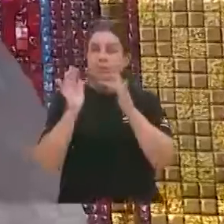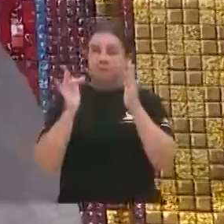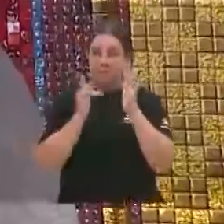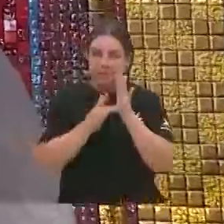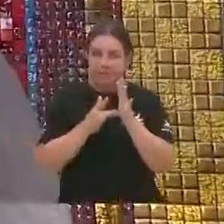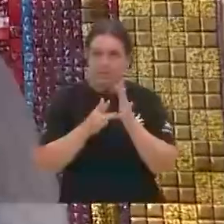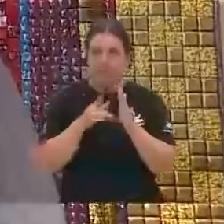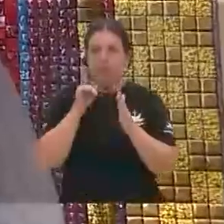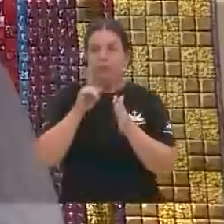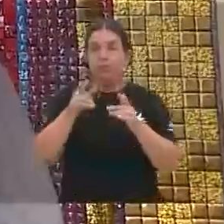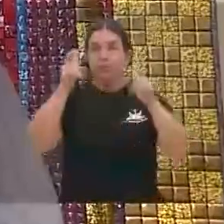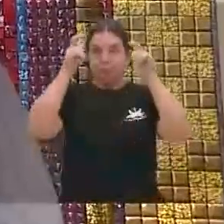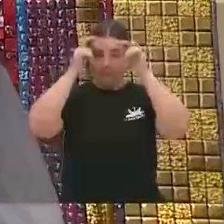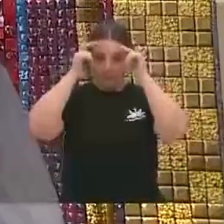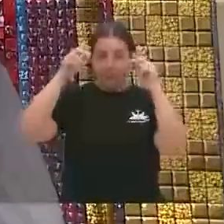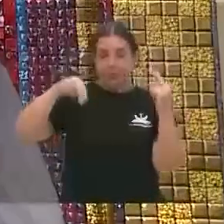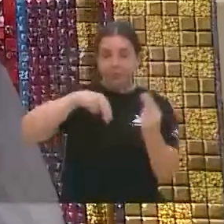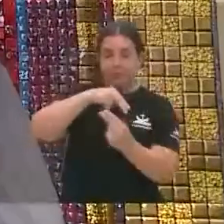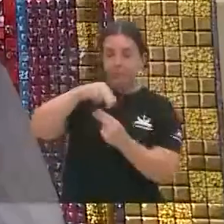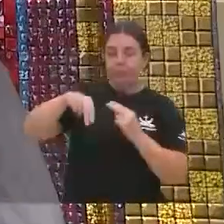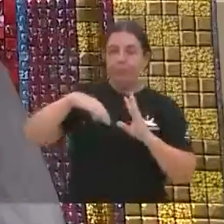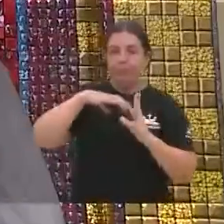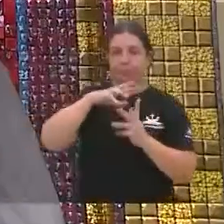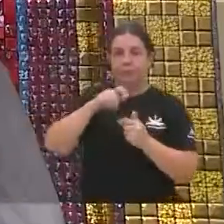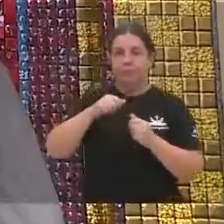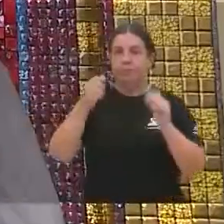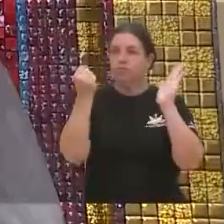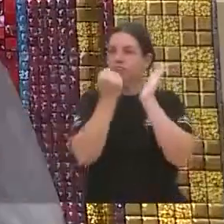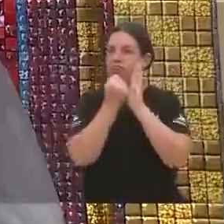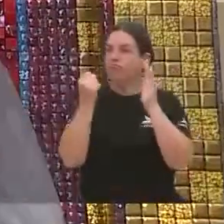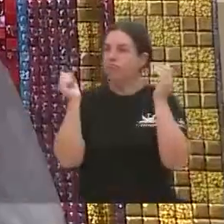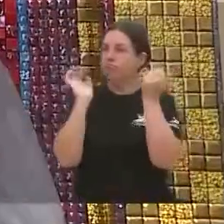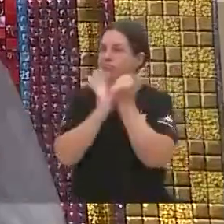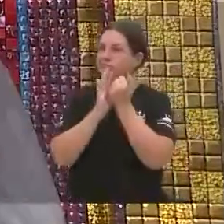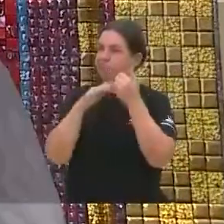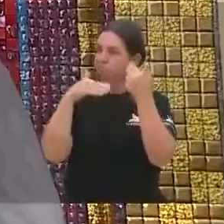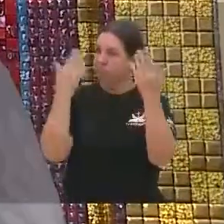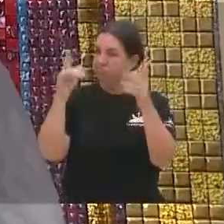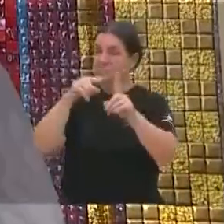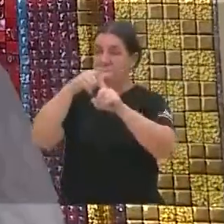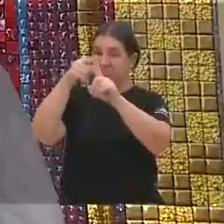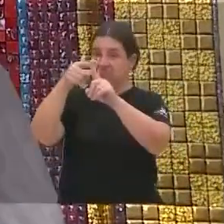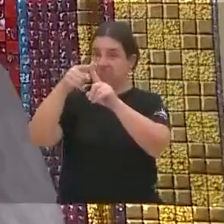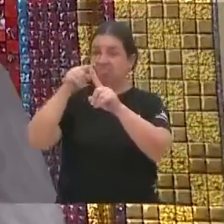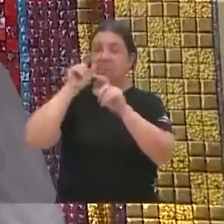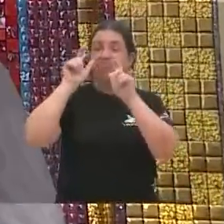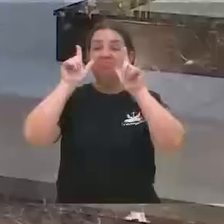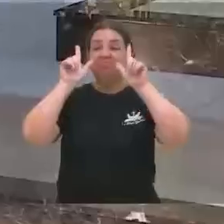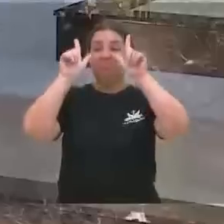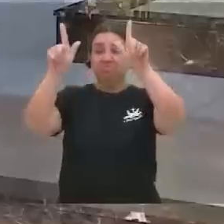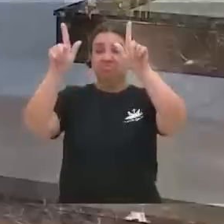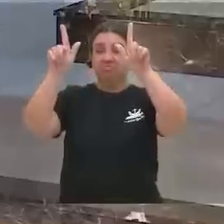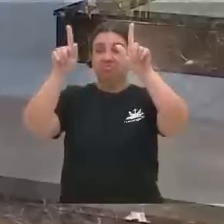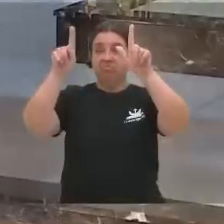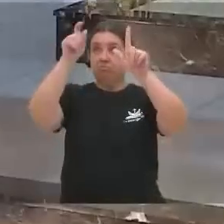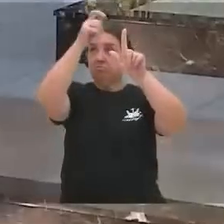Rei do Universo pregado na cruz com uma inscrição